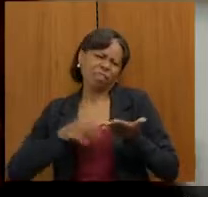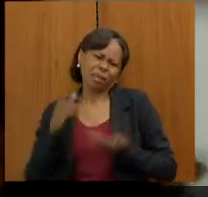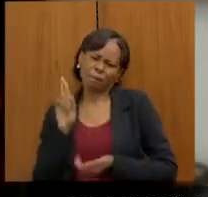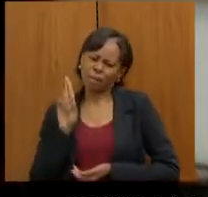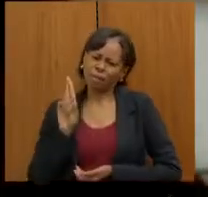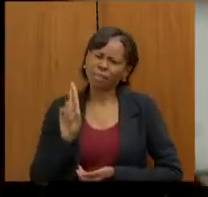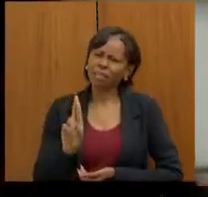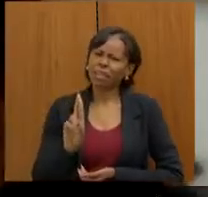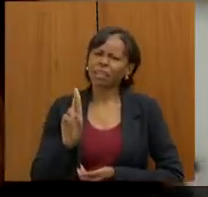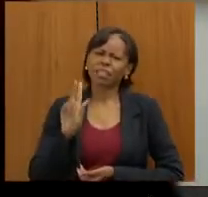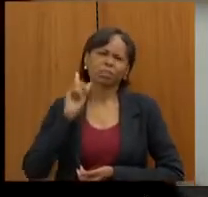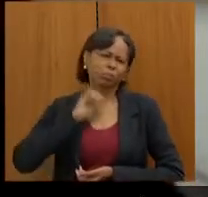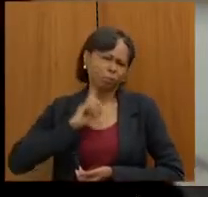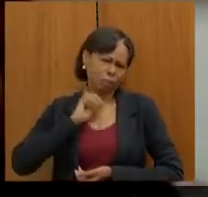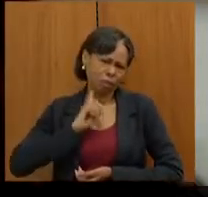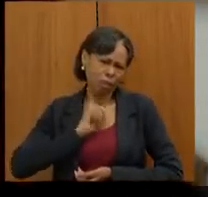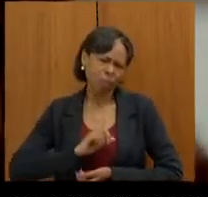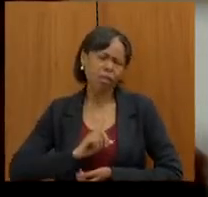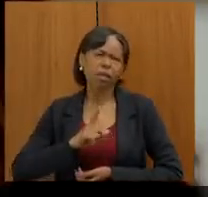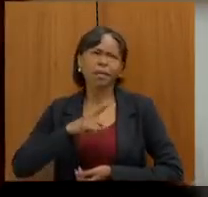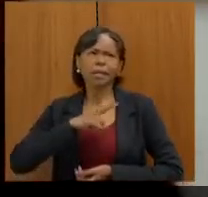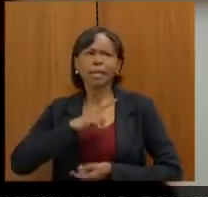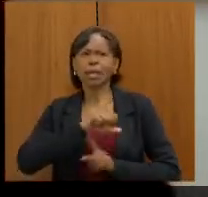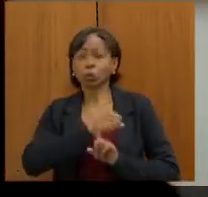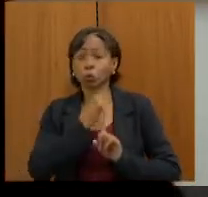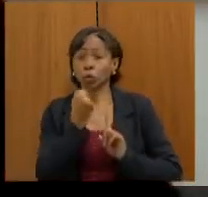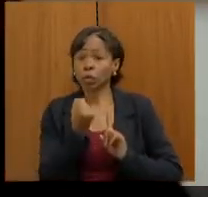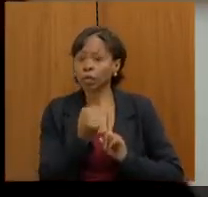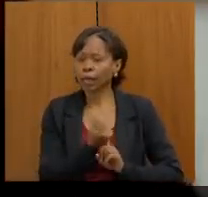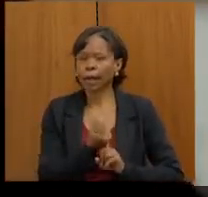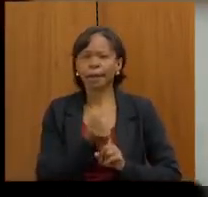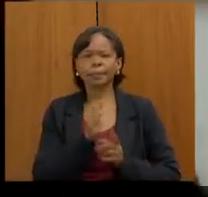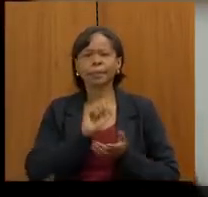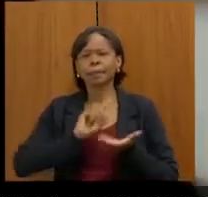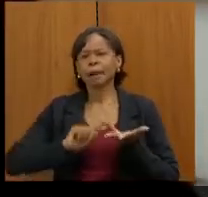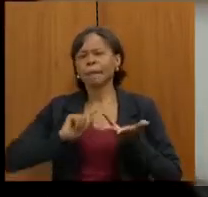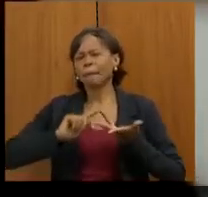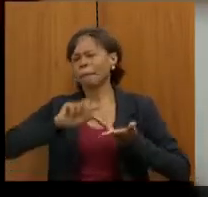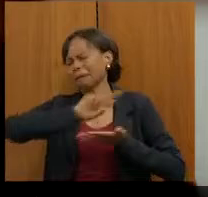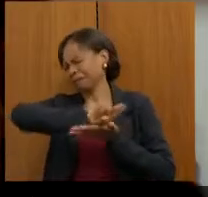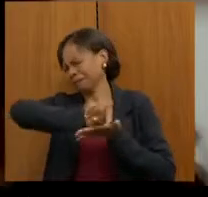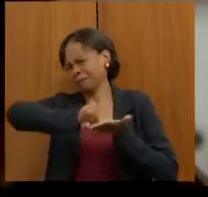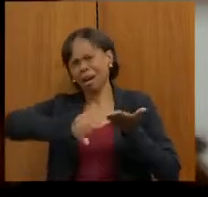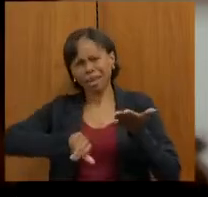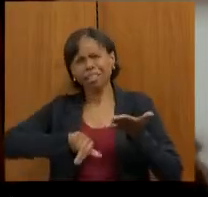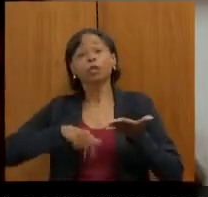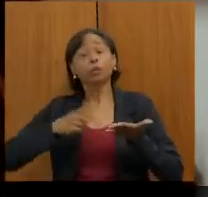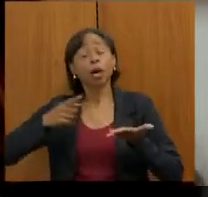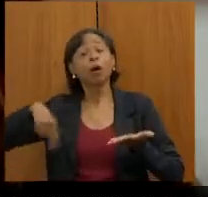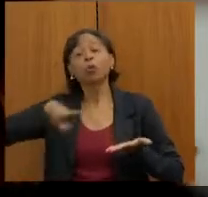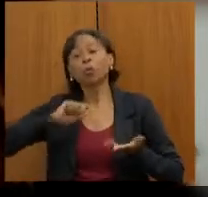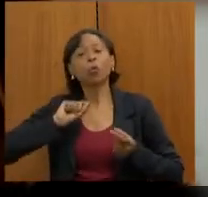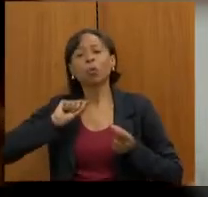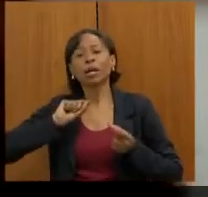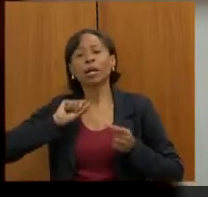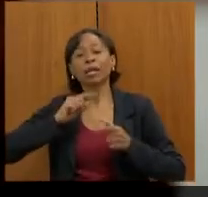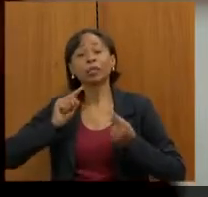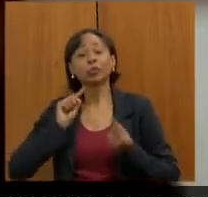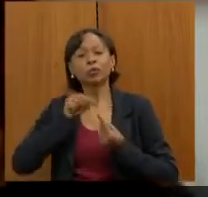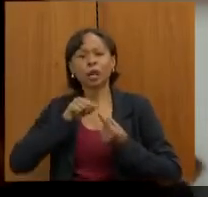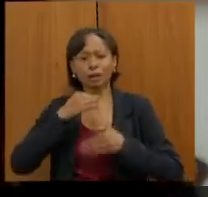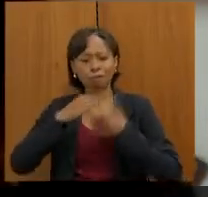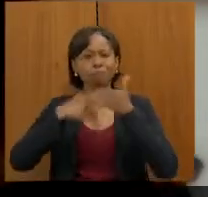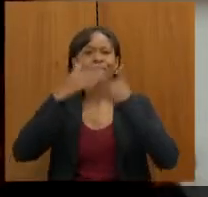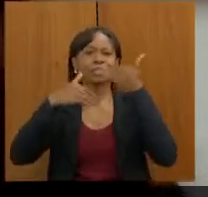temos a sociedade civil nós vamos avançar eu acho que esse momento de articulação e de